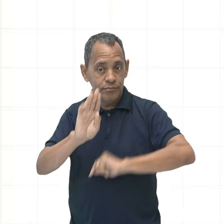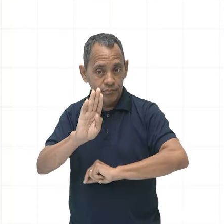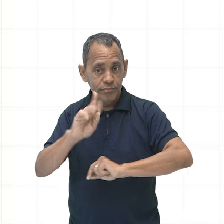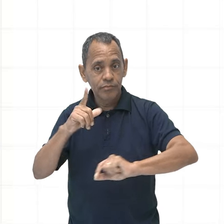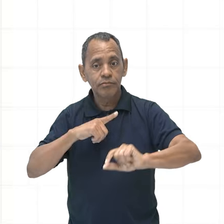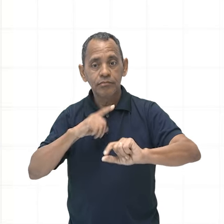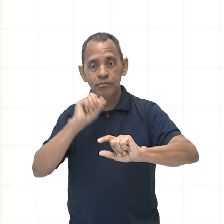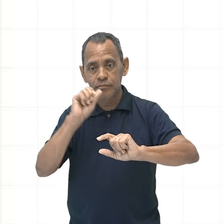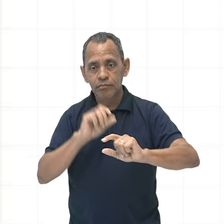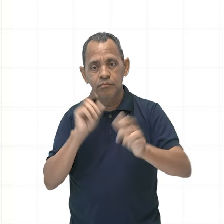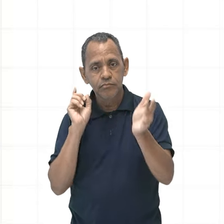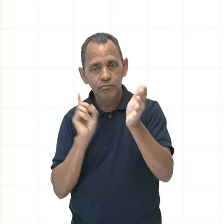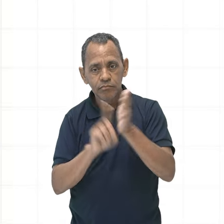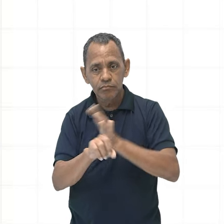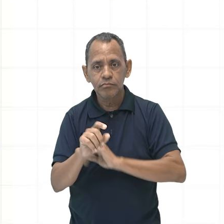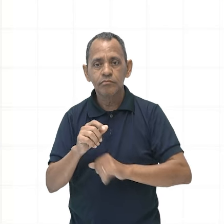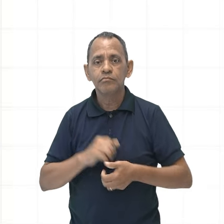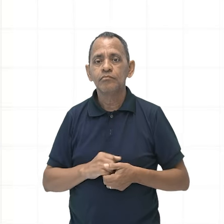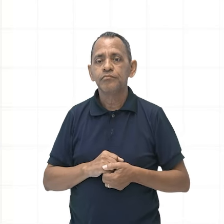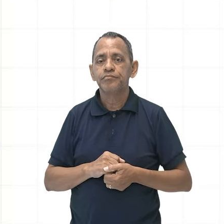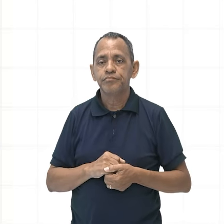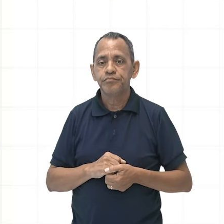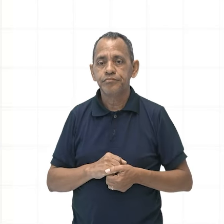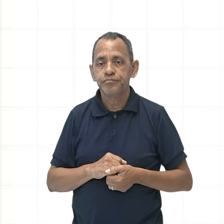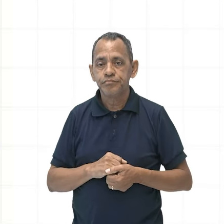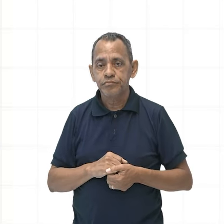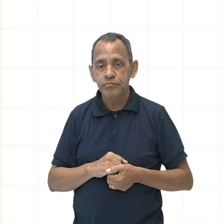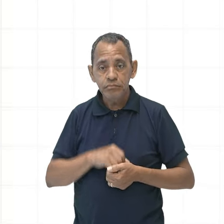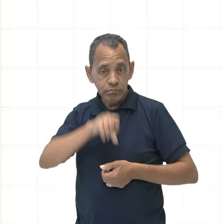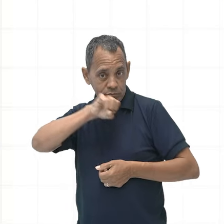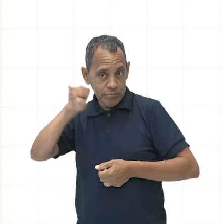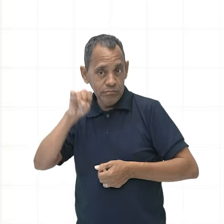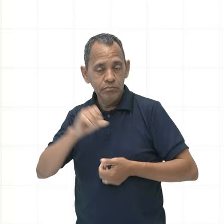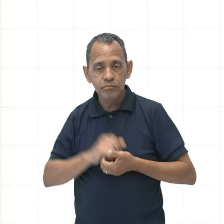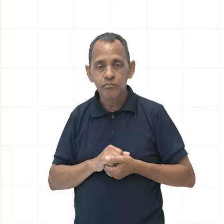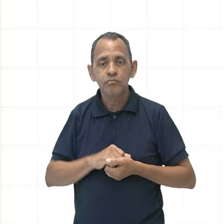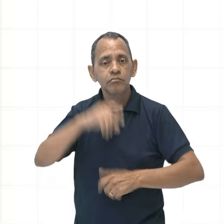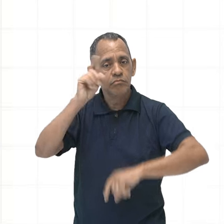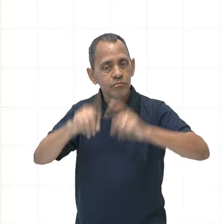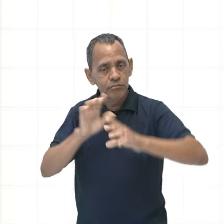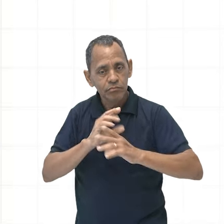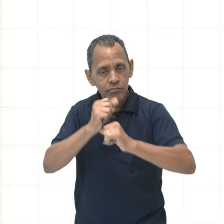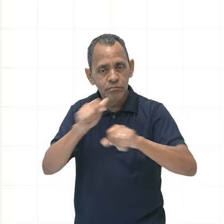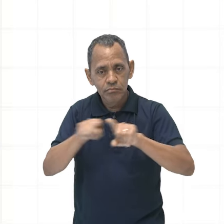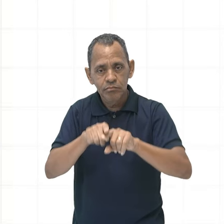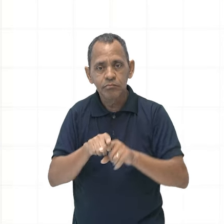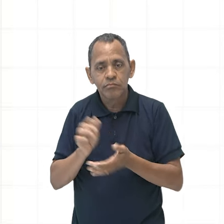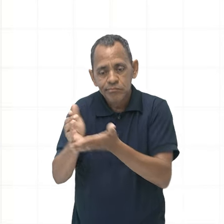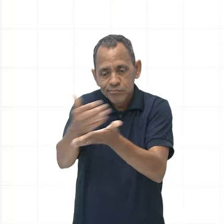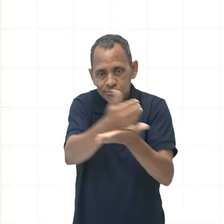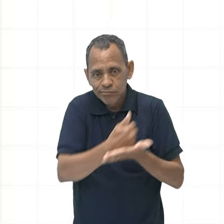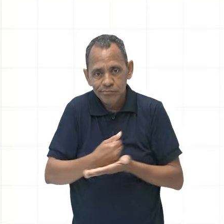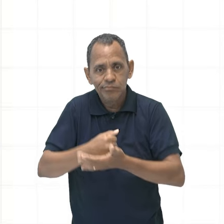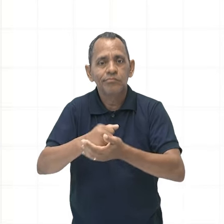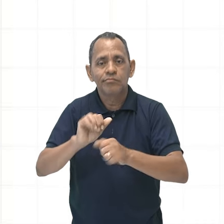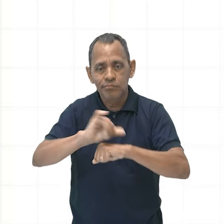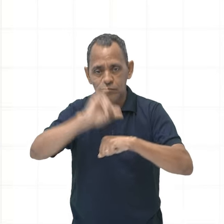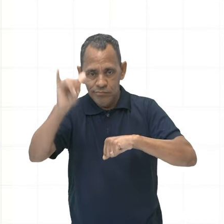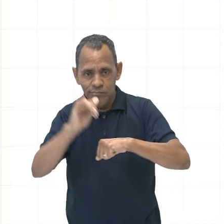temos uma pergunta que diz o seguinte: se a receita total apurada por essa exportação anual foi de